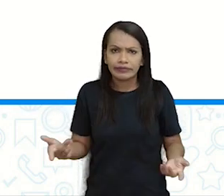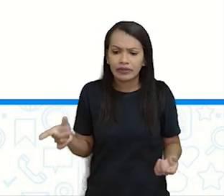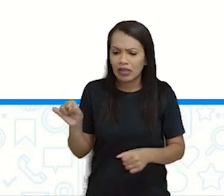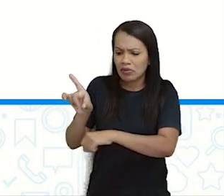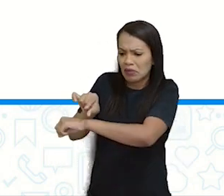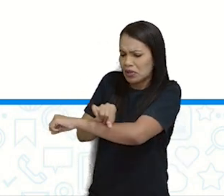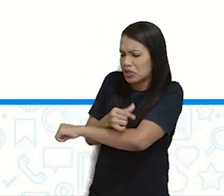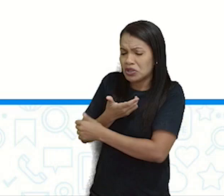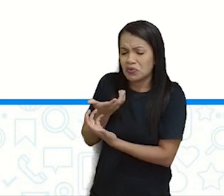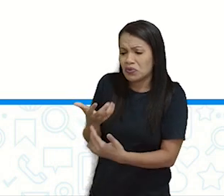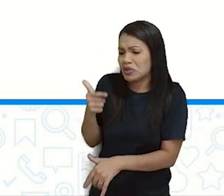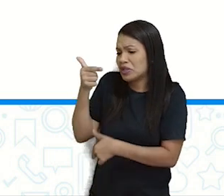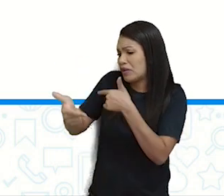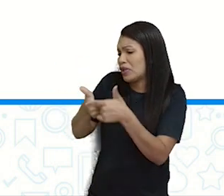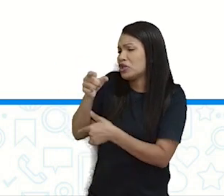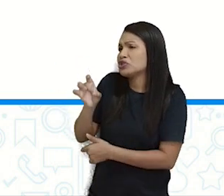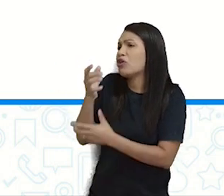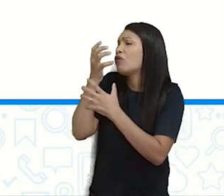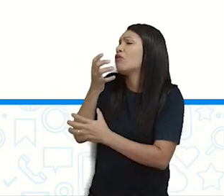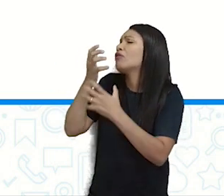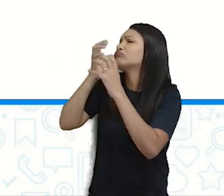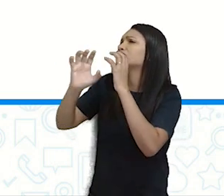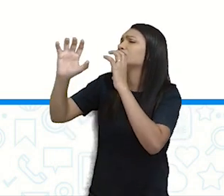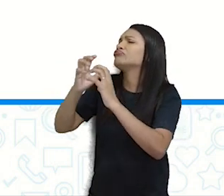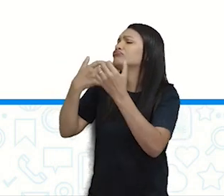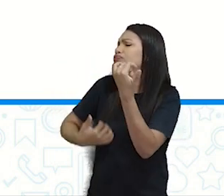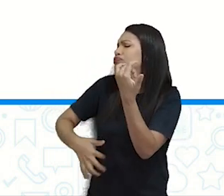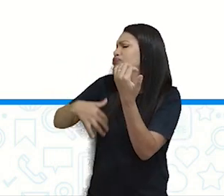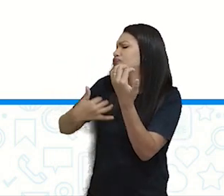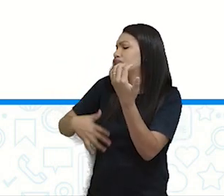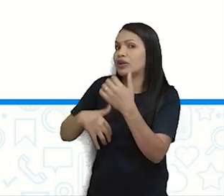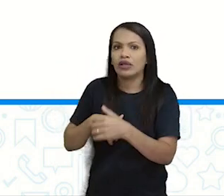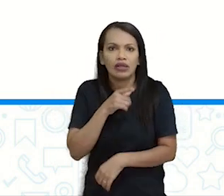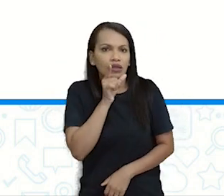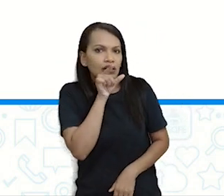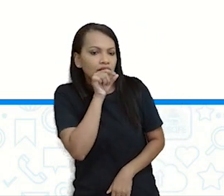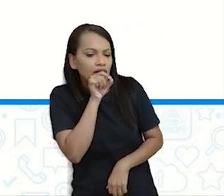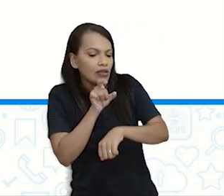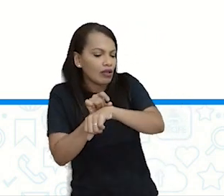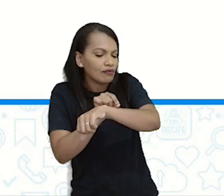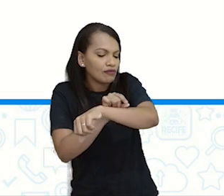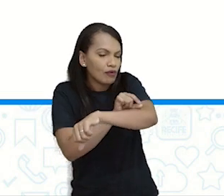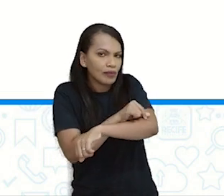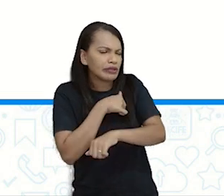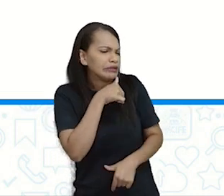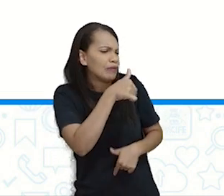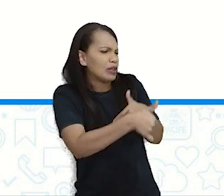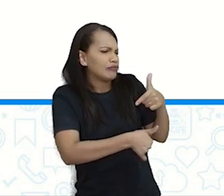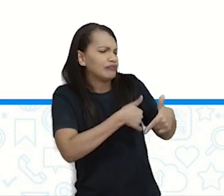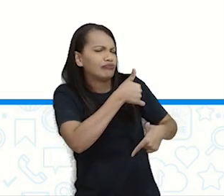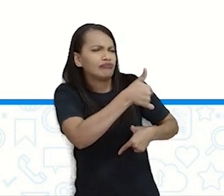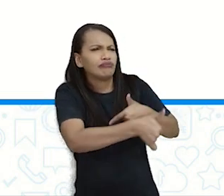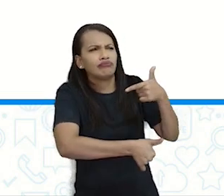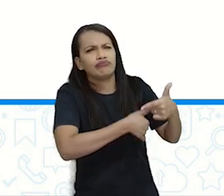só fazia cantar. A formiga trabalhava bastante e aí a formiga trabalhou todo o verão.